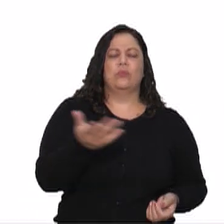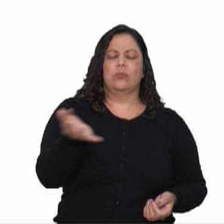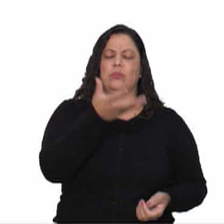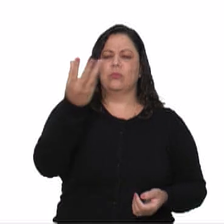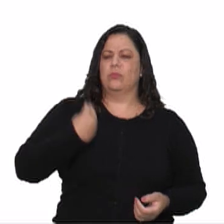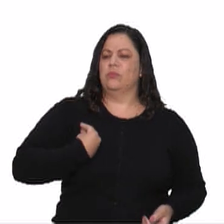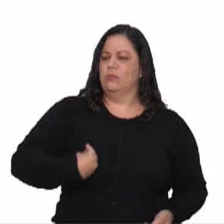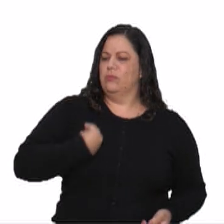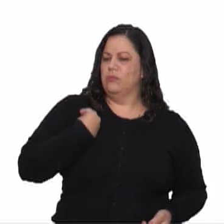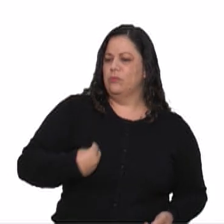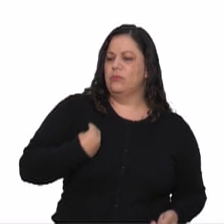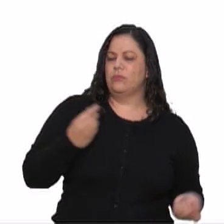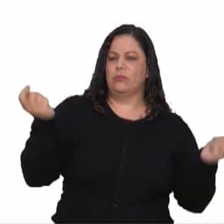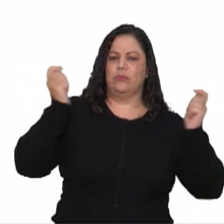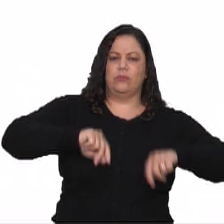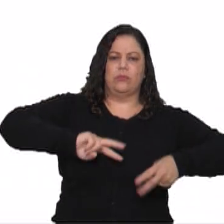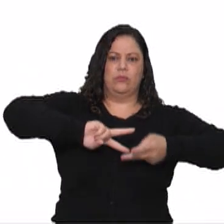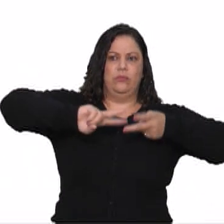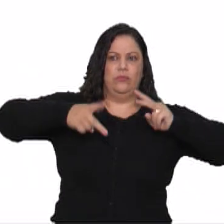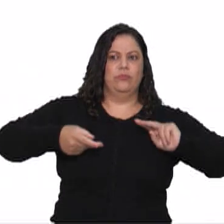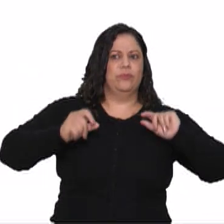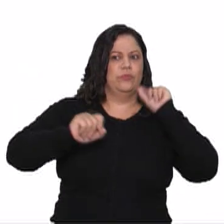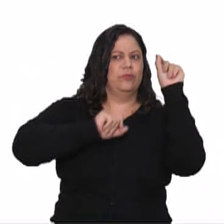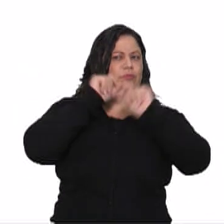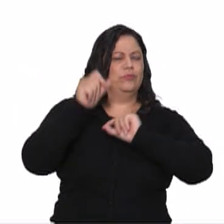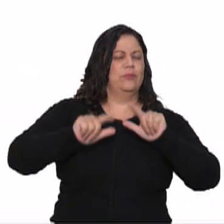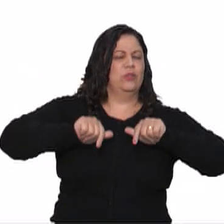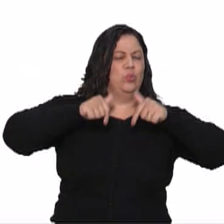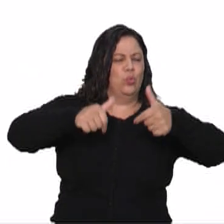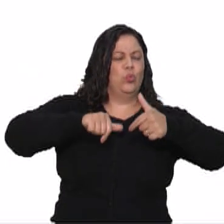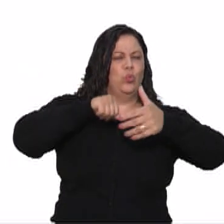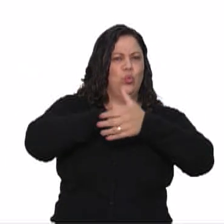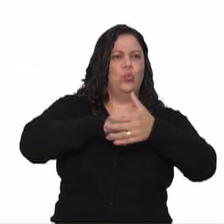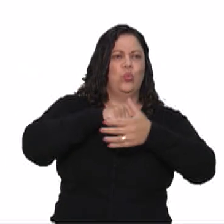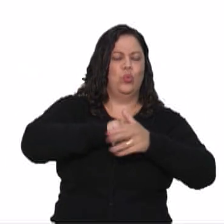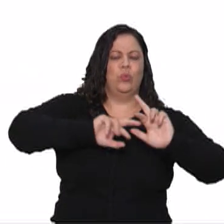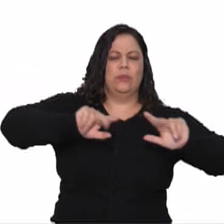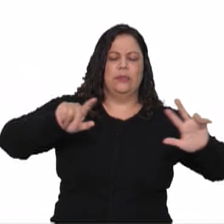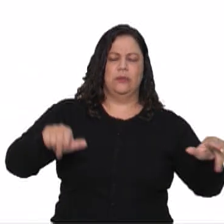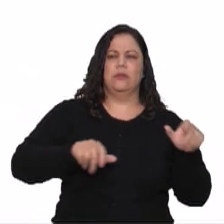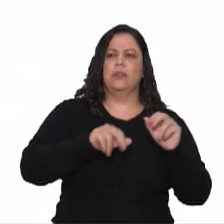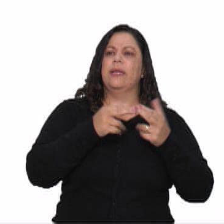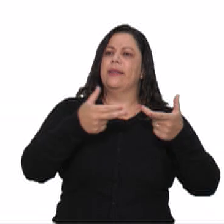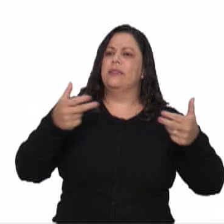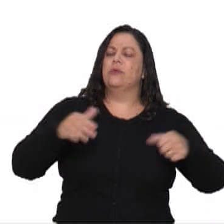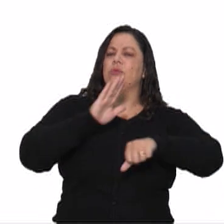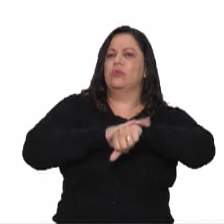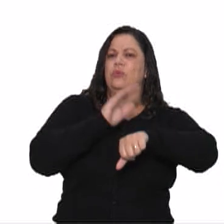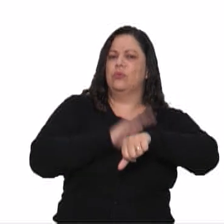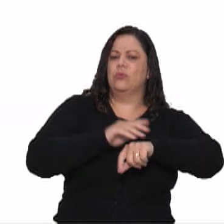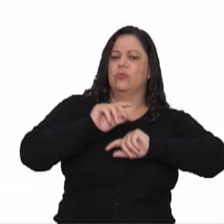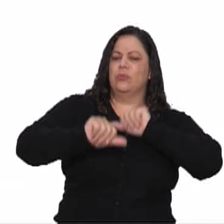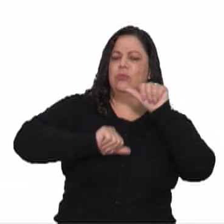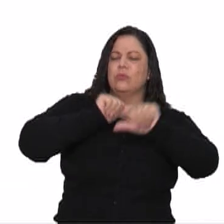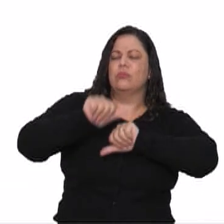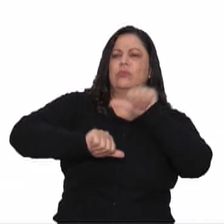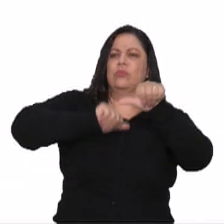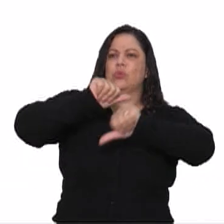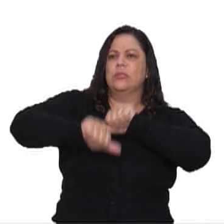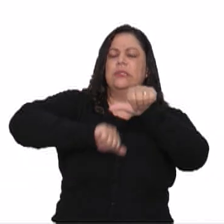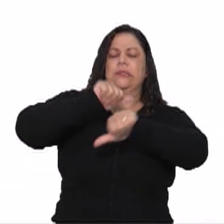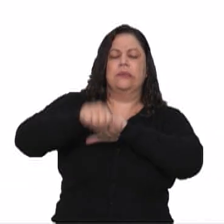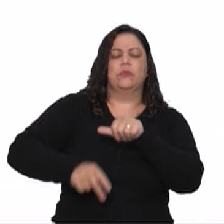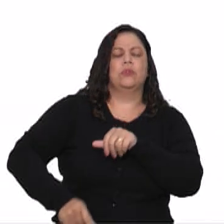consiste de contradição, antagonismo, luta. Cada coisa se desenvolve no tempo e sofre transformações